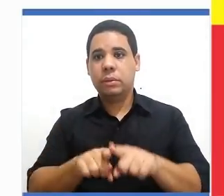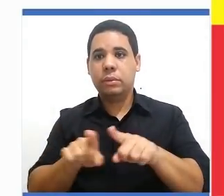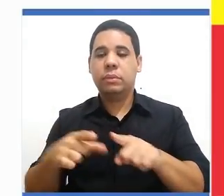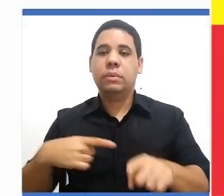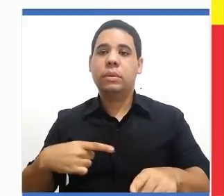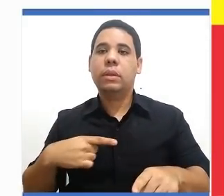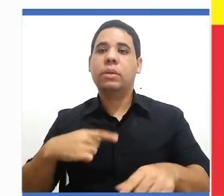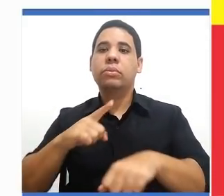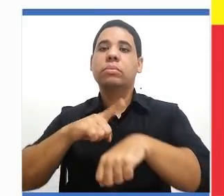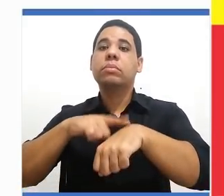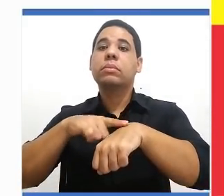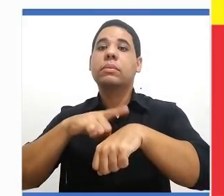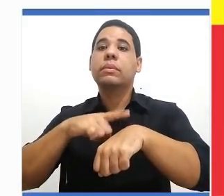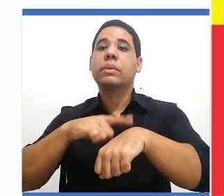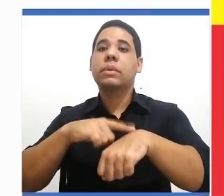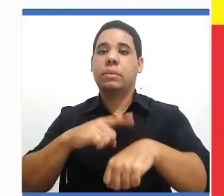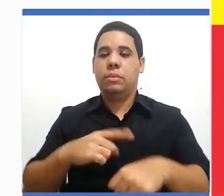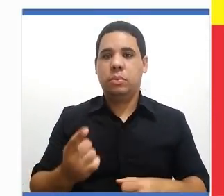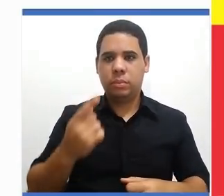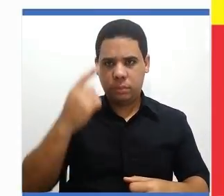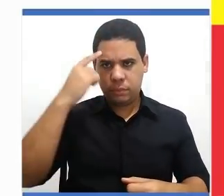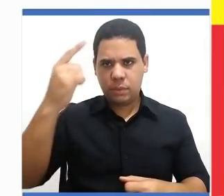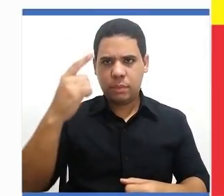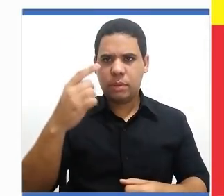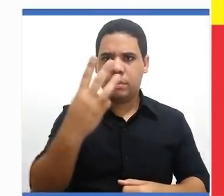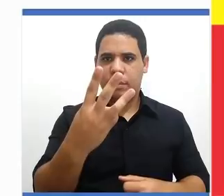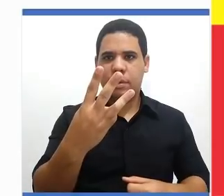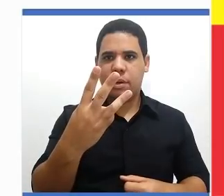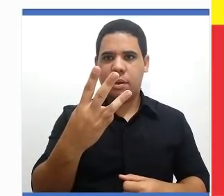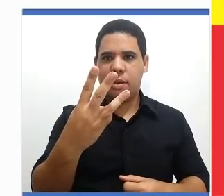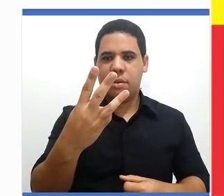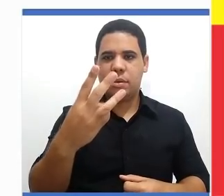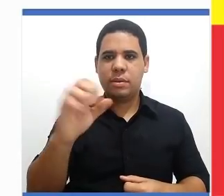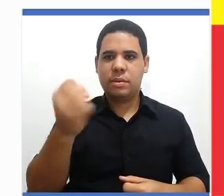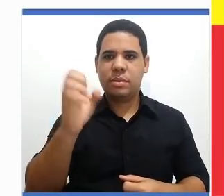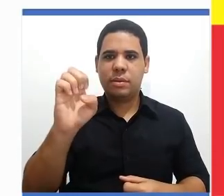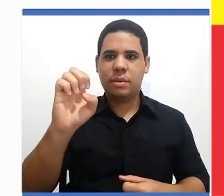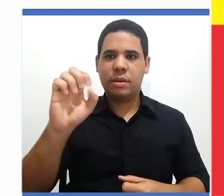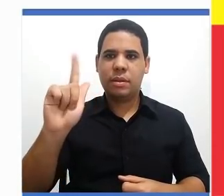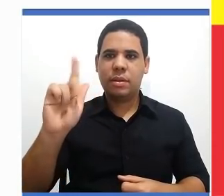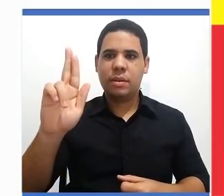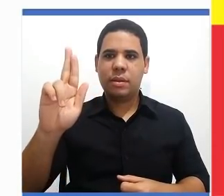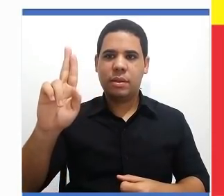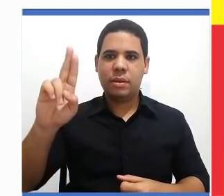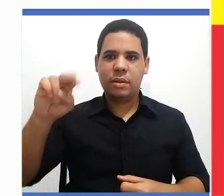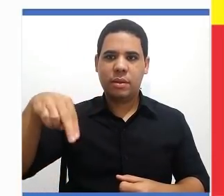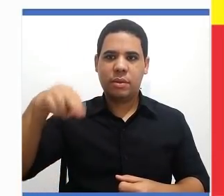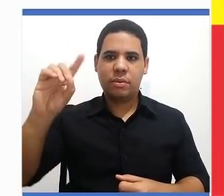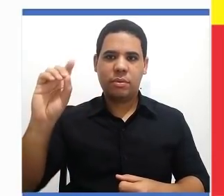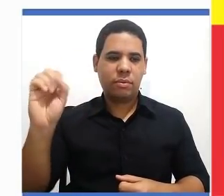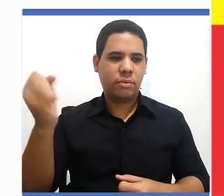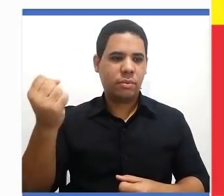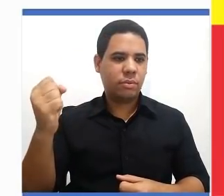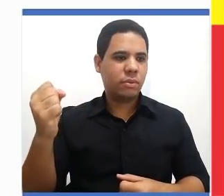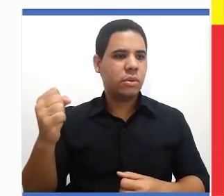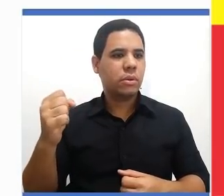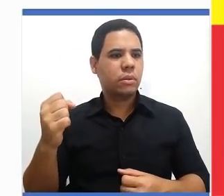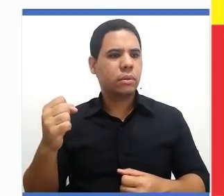ml. Beleza? Então, nós vamos ter o tempo. Se ele fala sobre 3